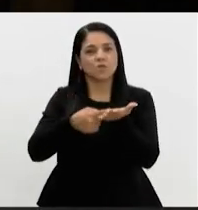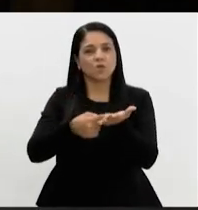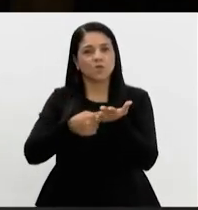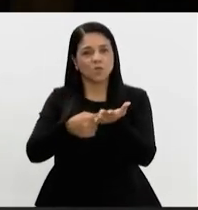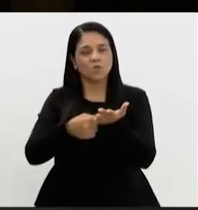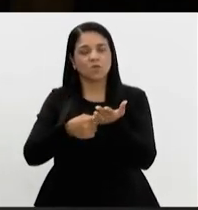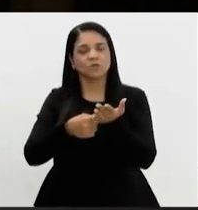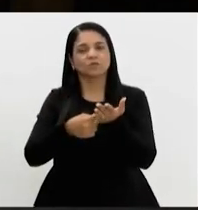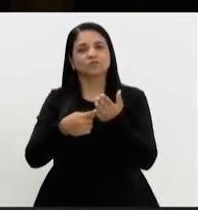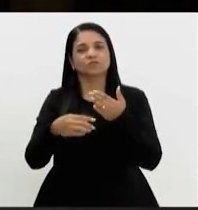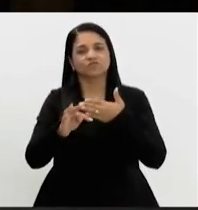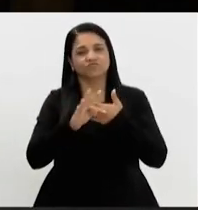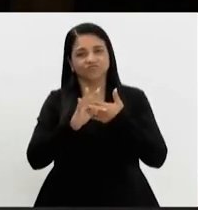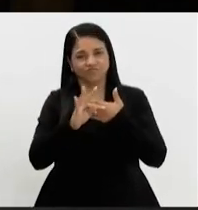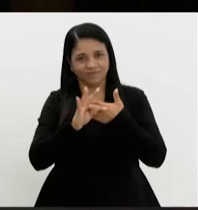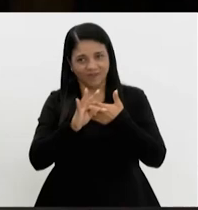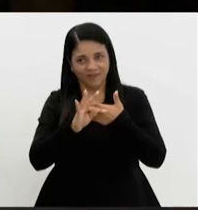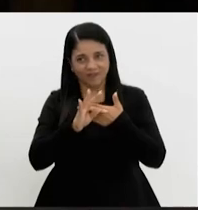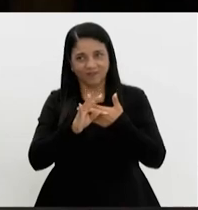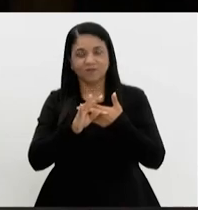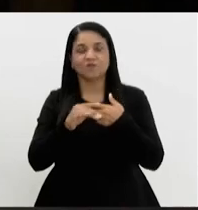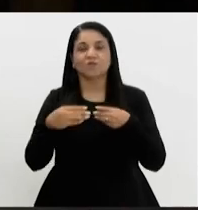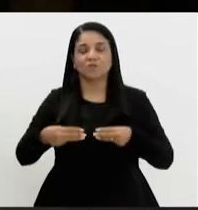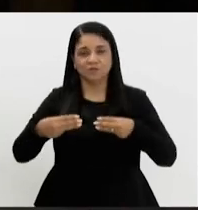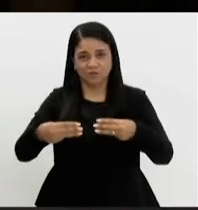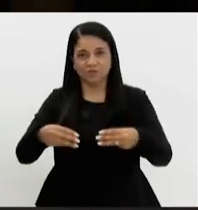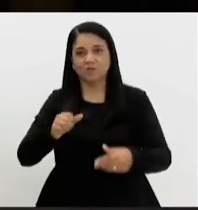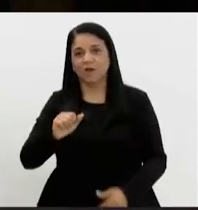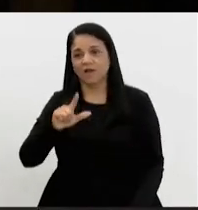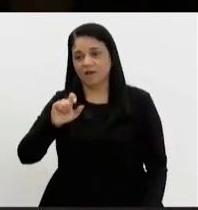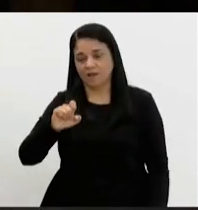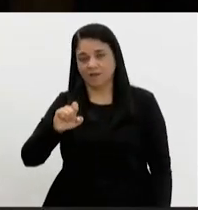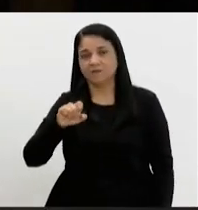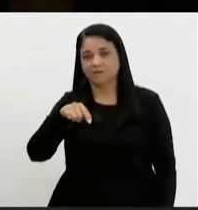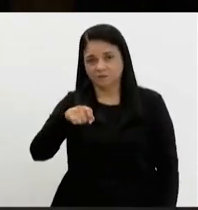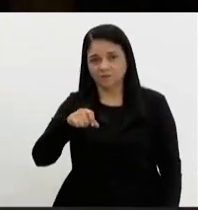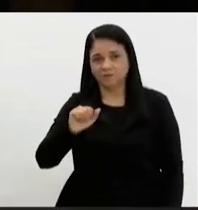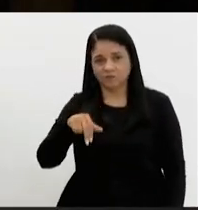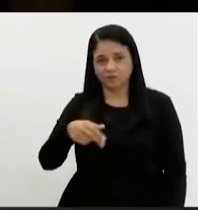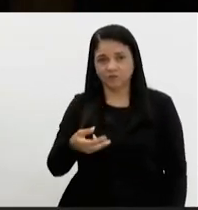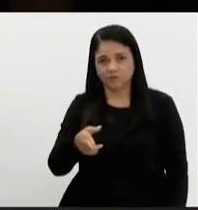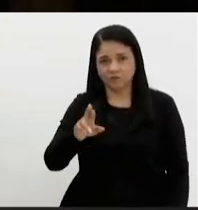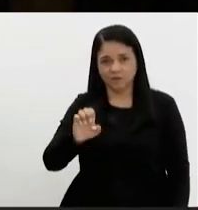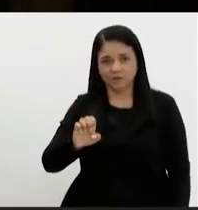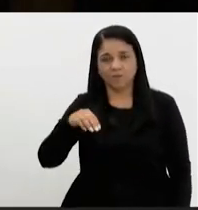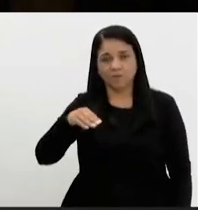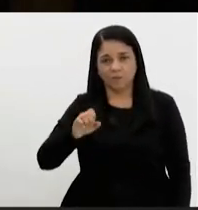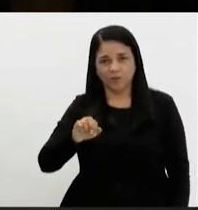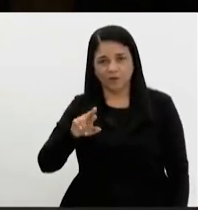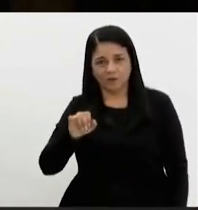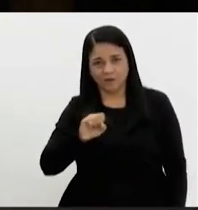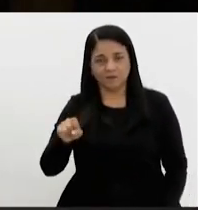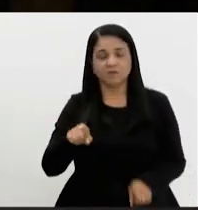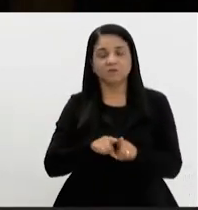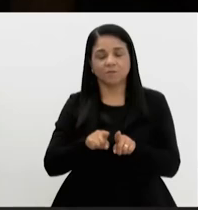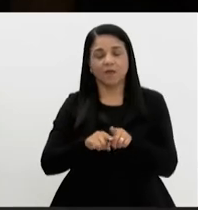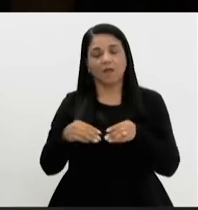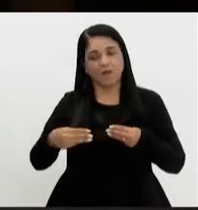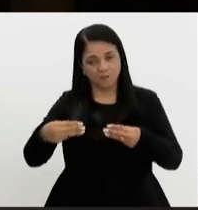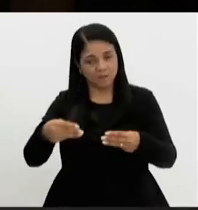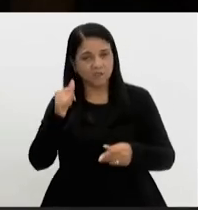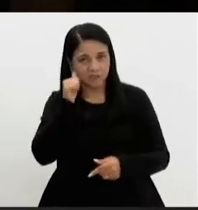técnica inclusive com o Ministro Alexandre de Moraes a ministra eh edlene estava presente